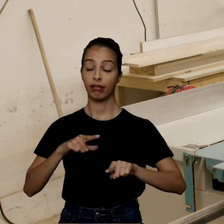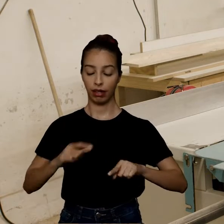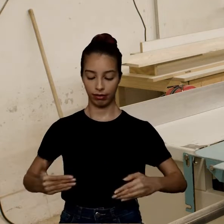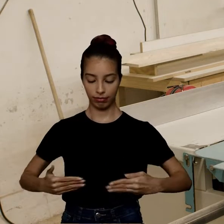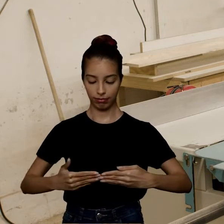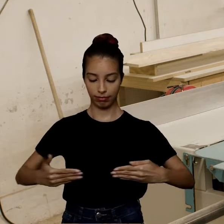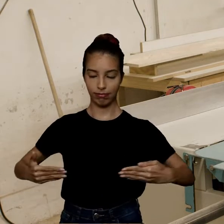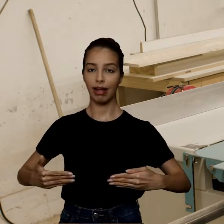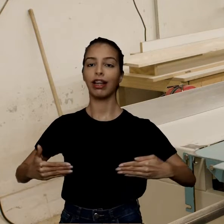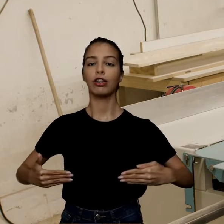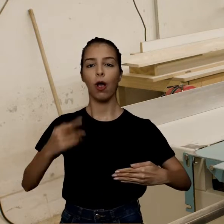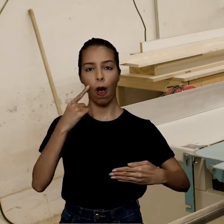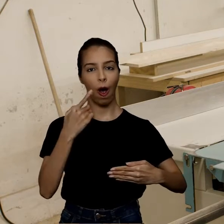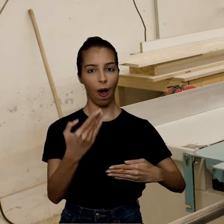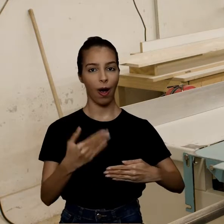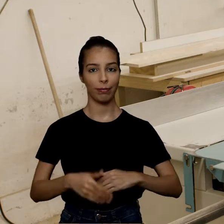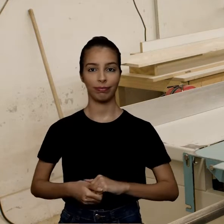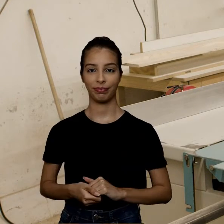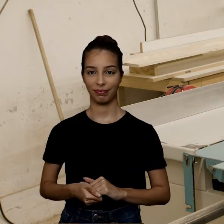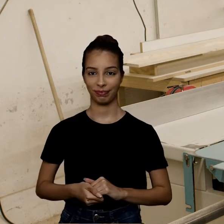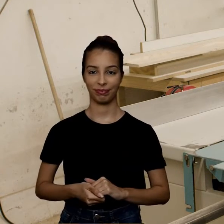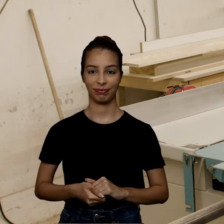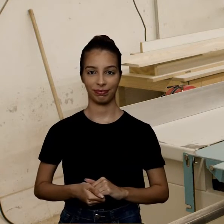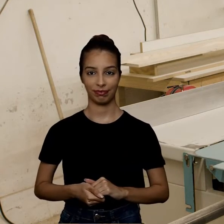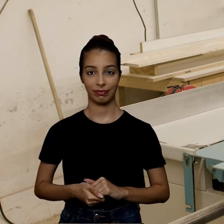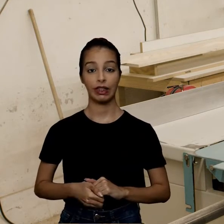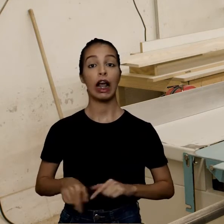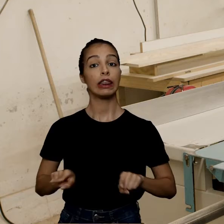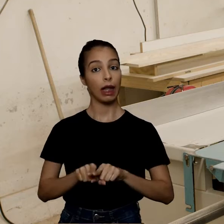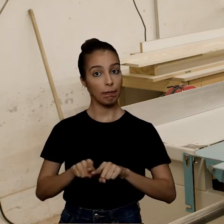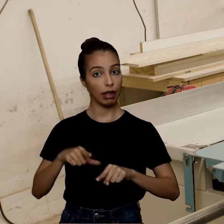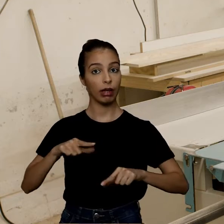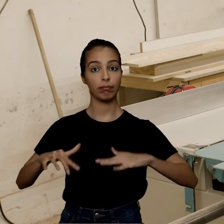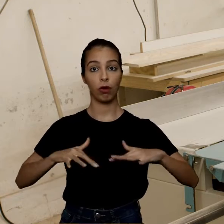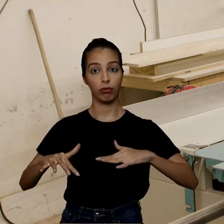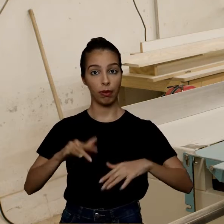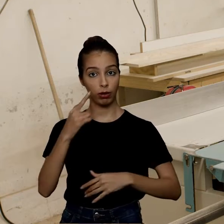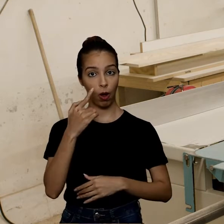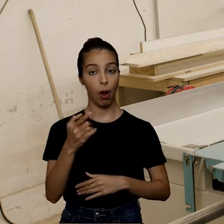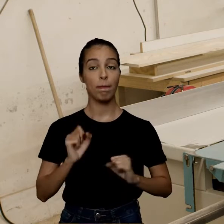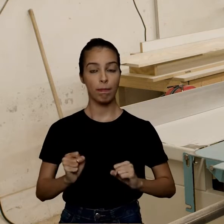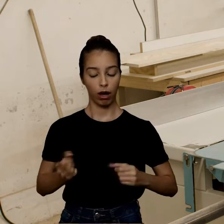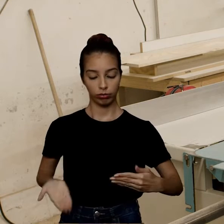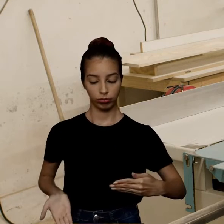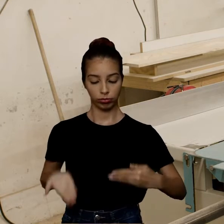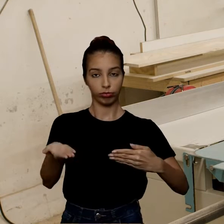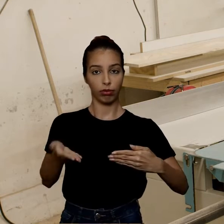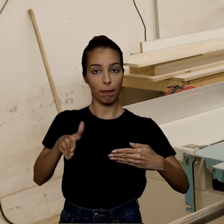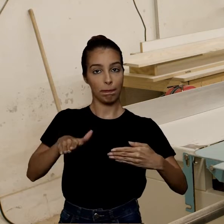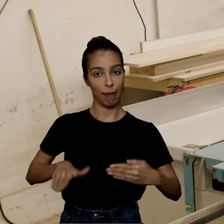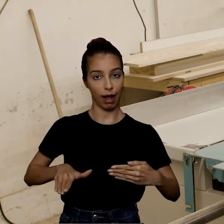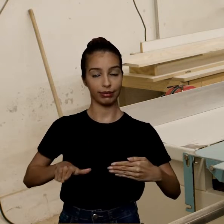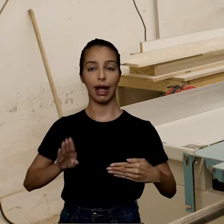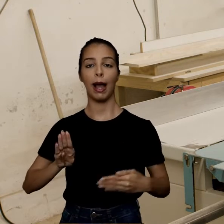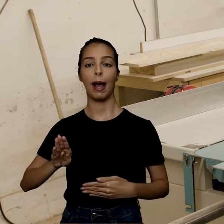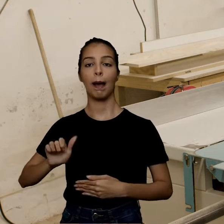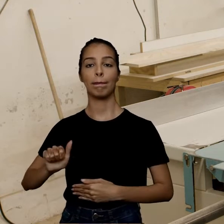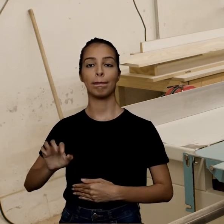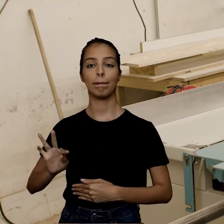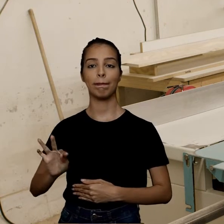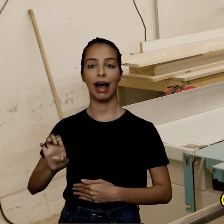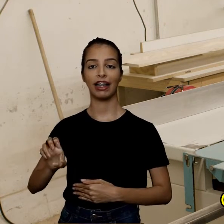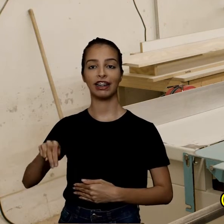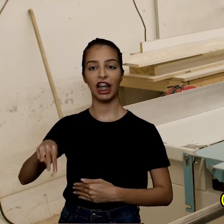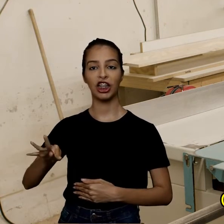tem um batente, que é essa peça que ela se move, né? Então você pode levantar ou abaixar